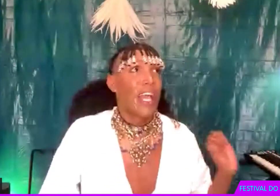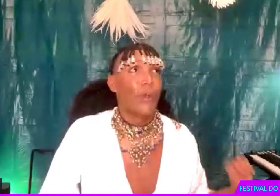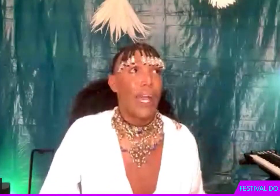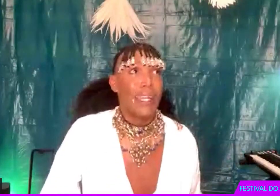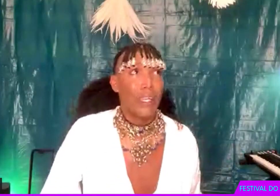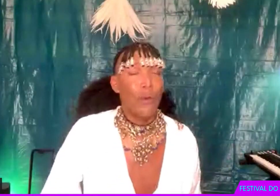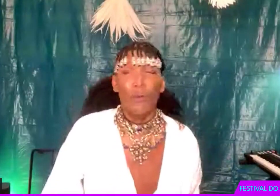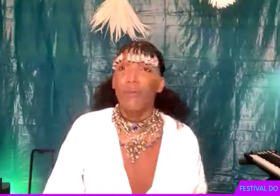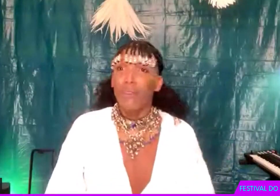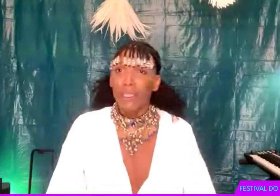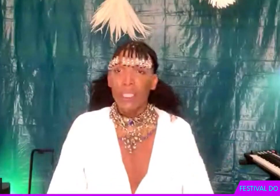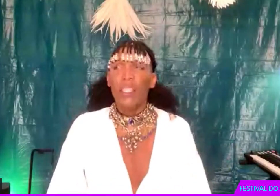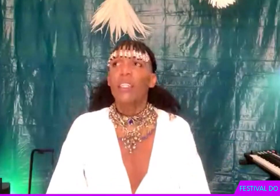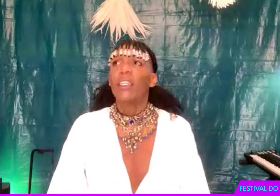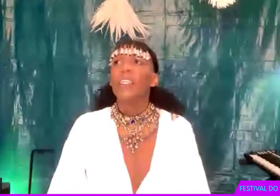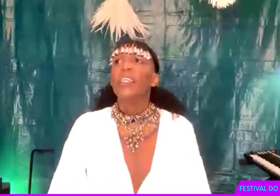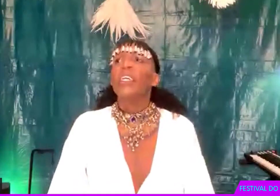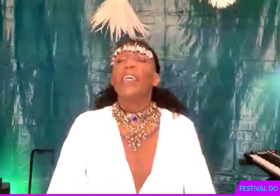não ia chegar a lugar nenhum.